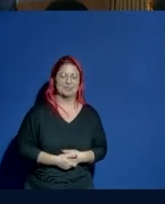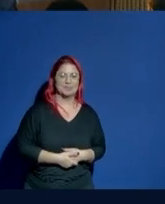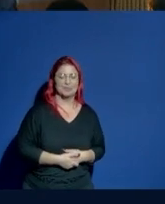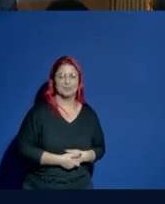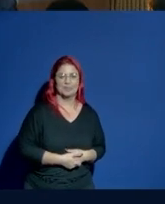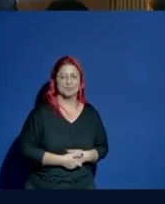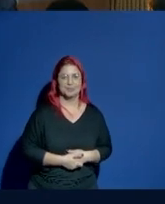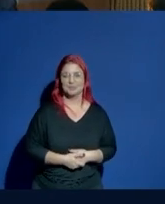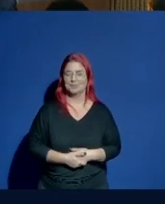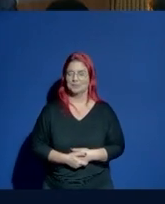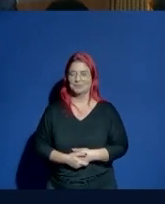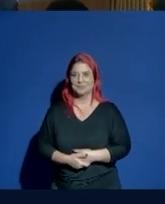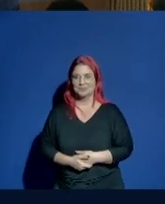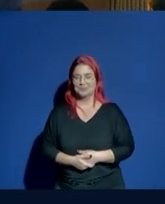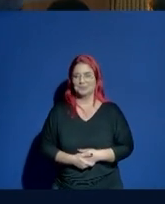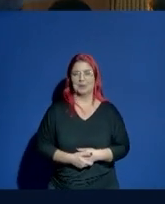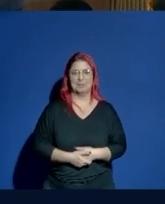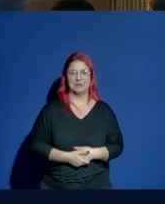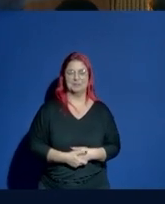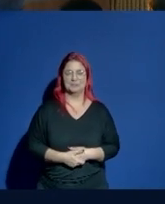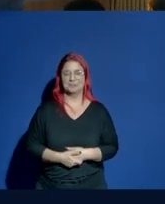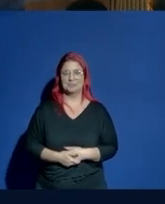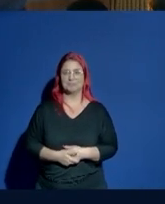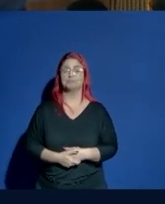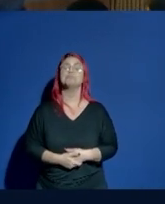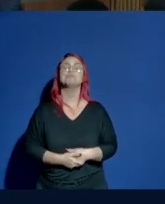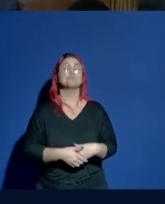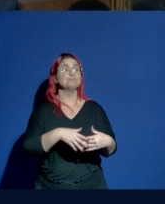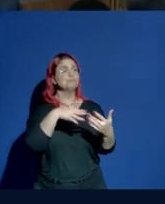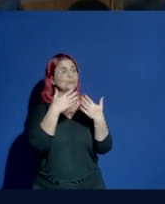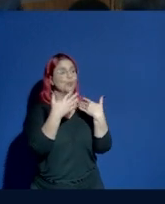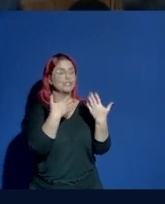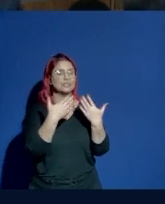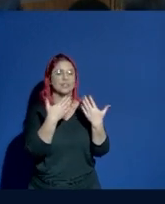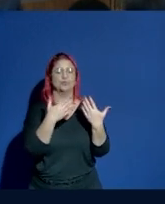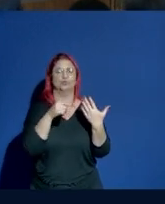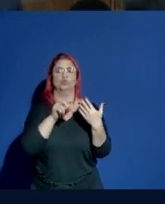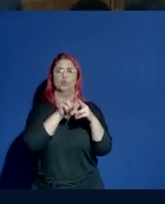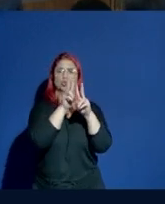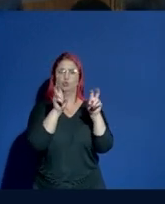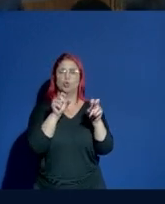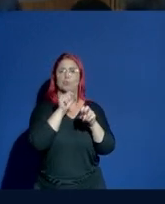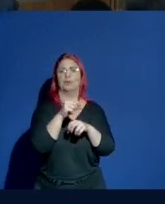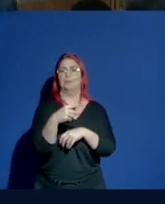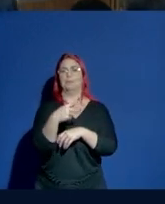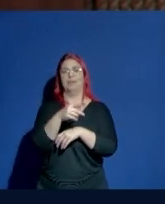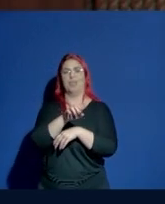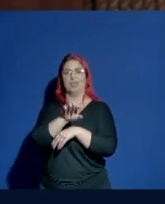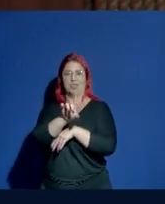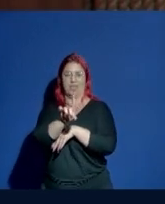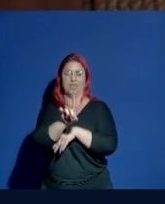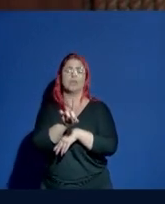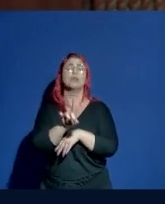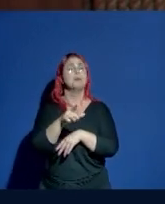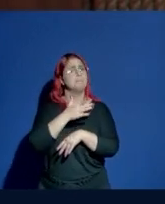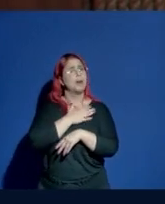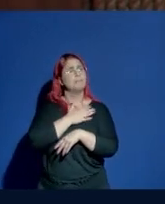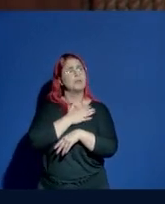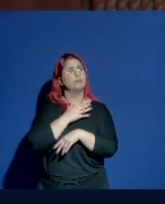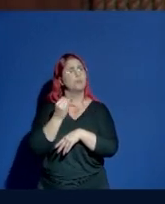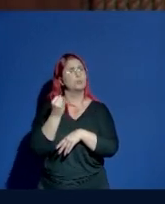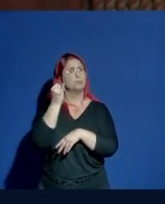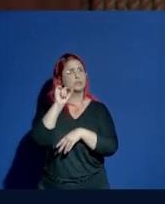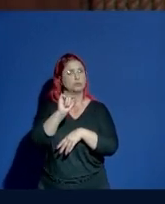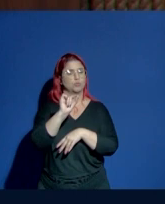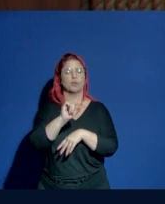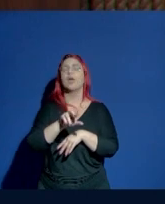Muito bom. Fabrício, a gente conversando sobre esse processo de P&D, ficou muito latente para mim que